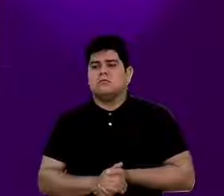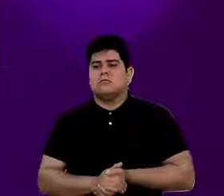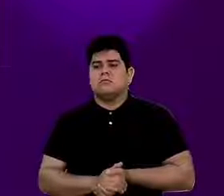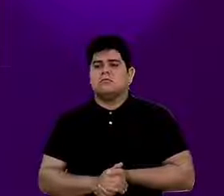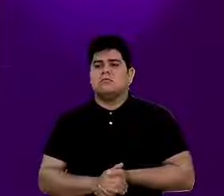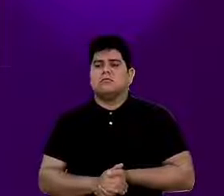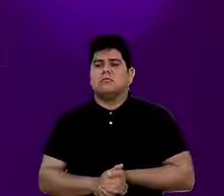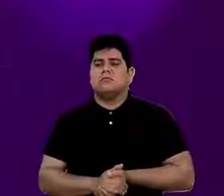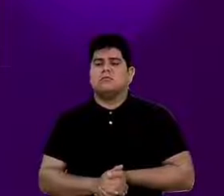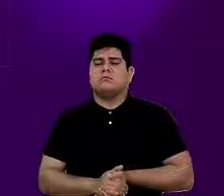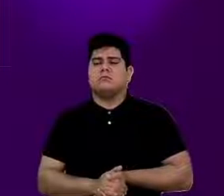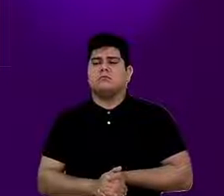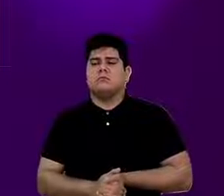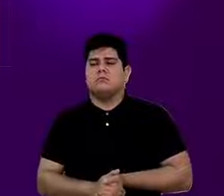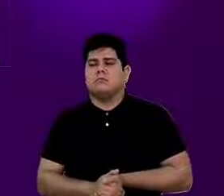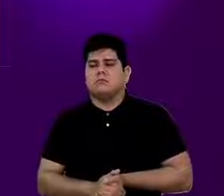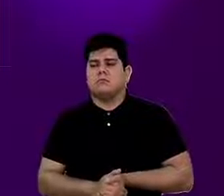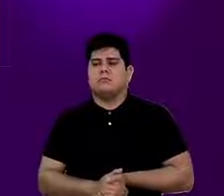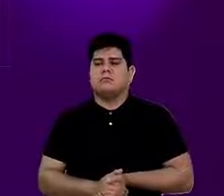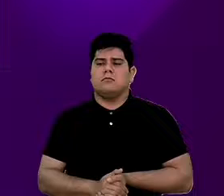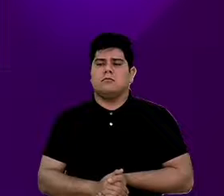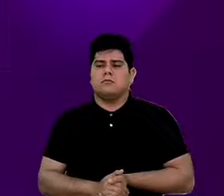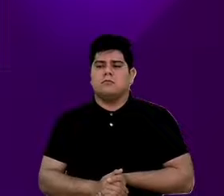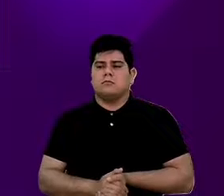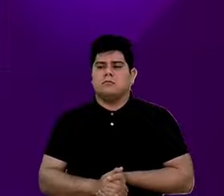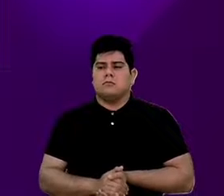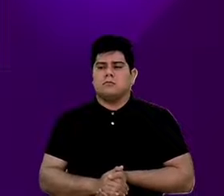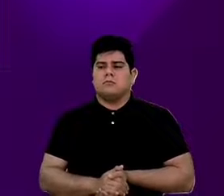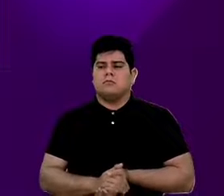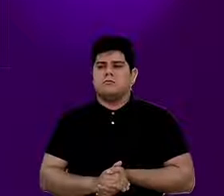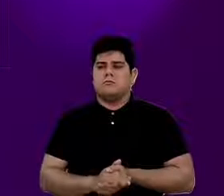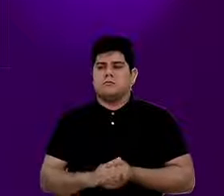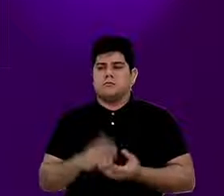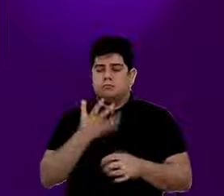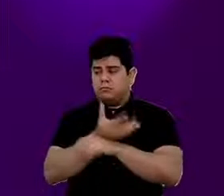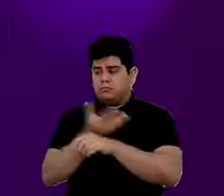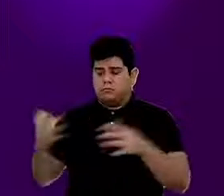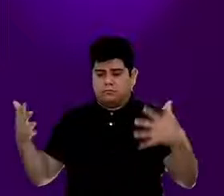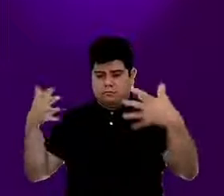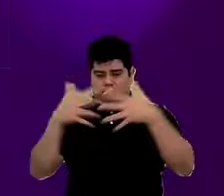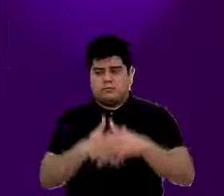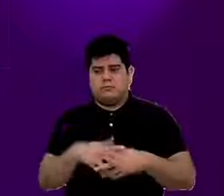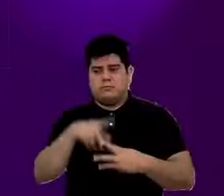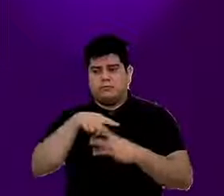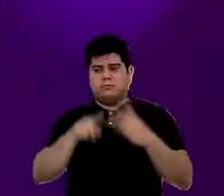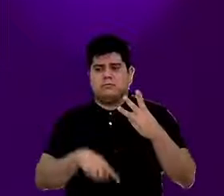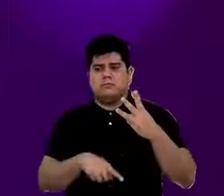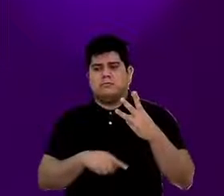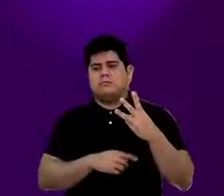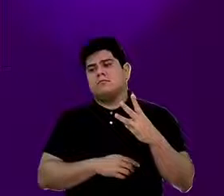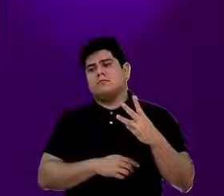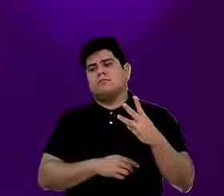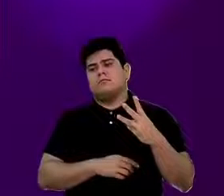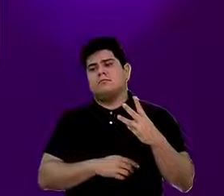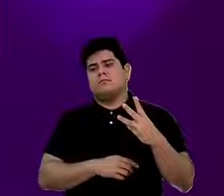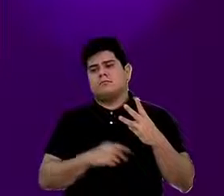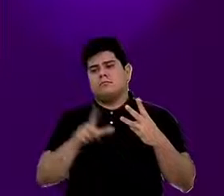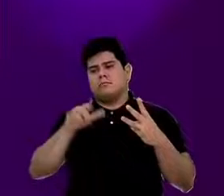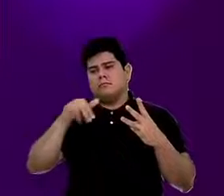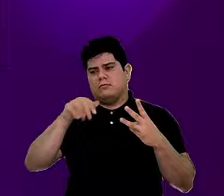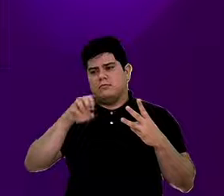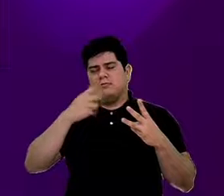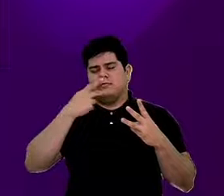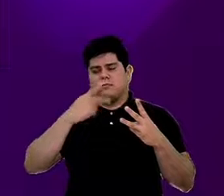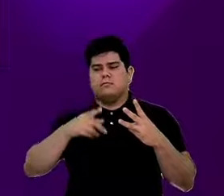A's. A interdisciplinaridade, ela tem 3 grandes vertentes. Foi muito bem falado aqui pela Ariane,